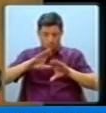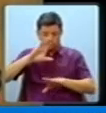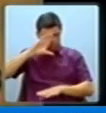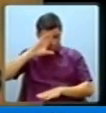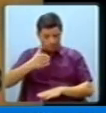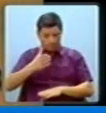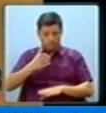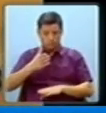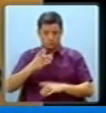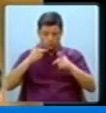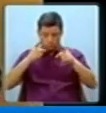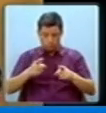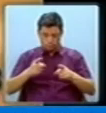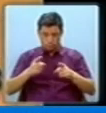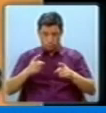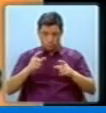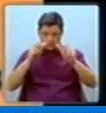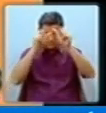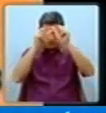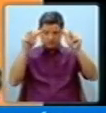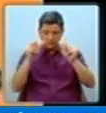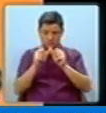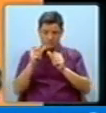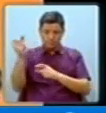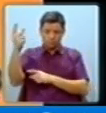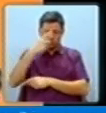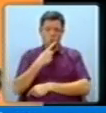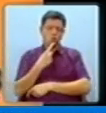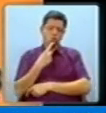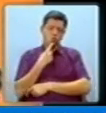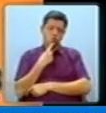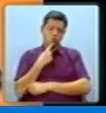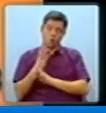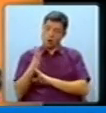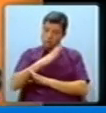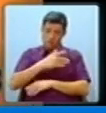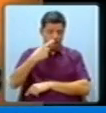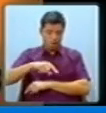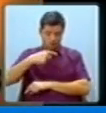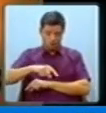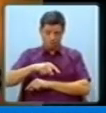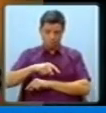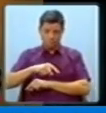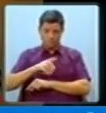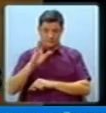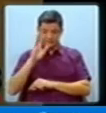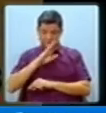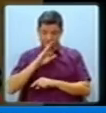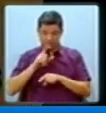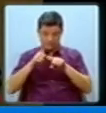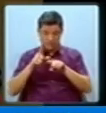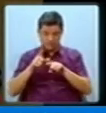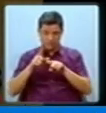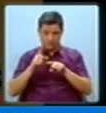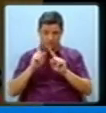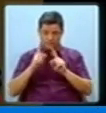que no início da formação do Sistema Solar havia em muita quantidade, em grandes quantidades. E, portanto, se os